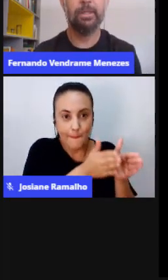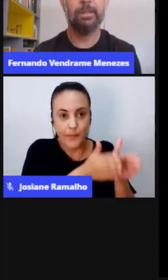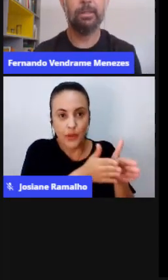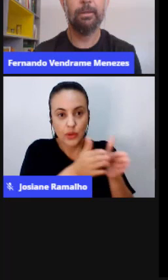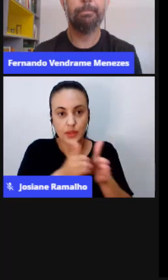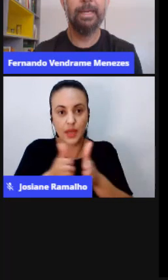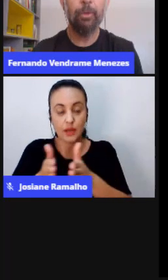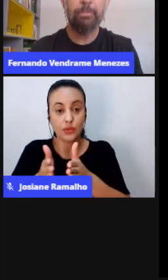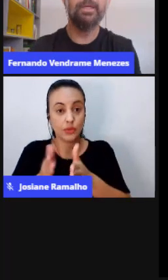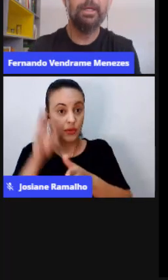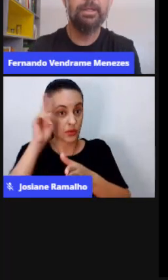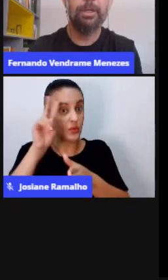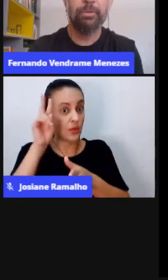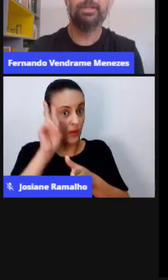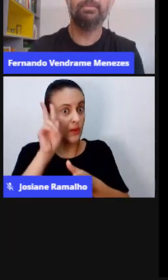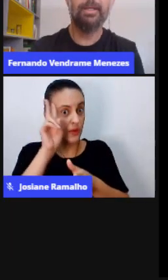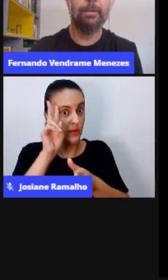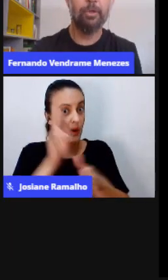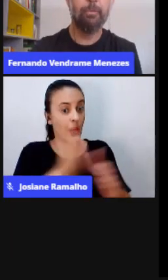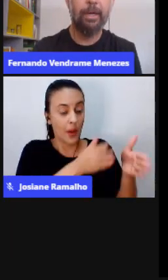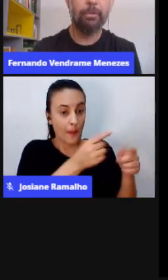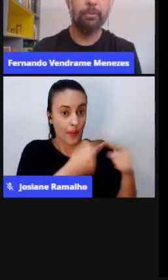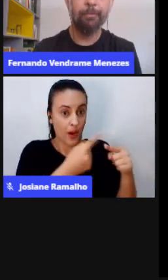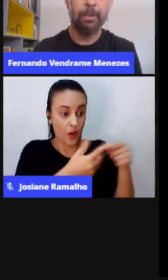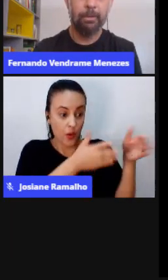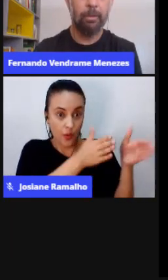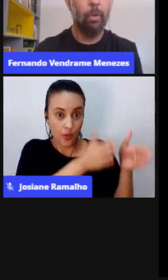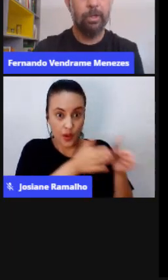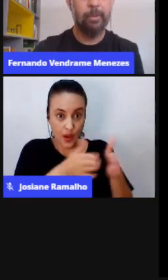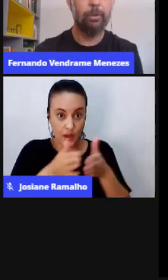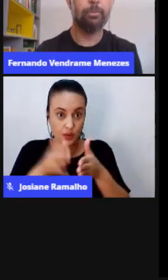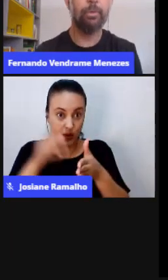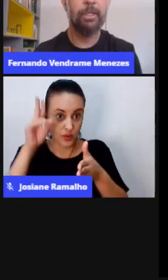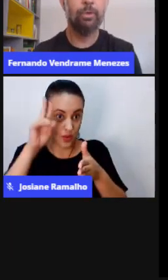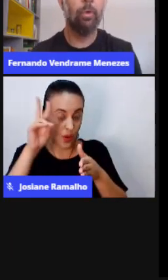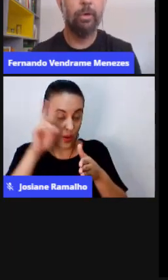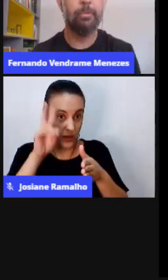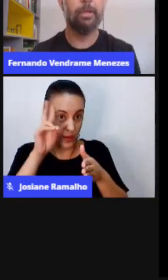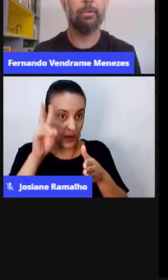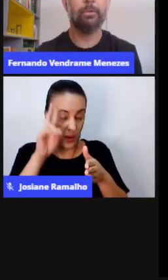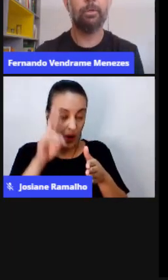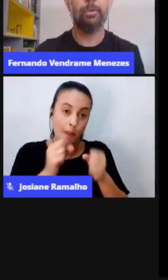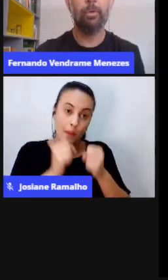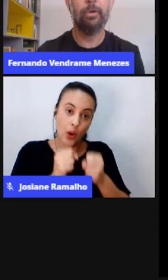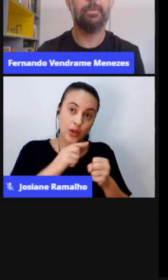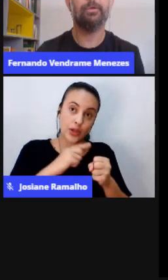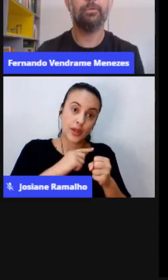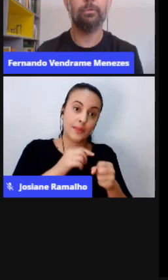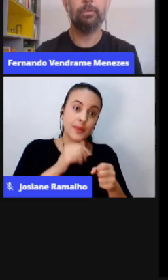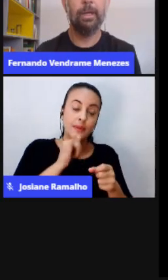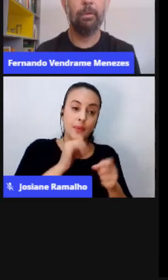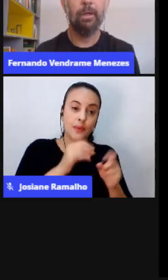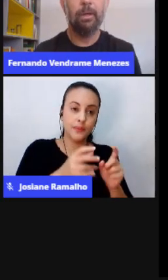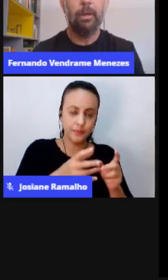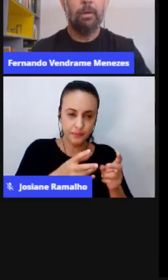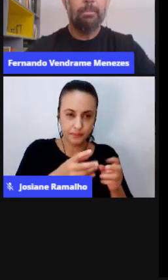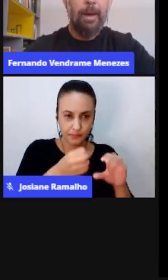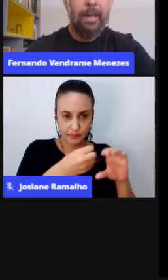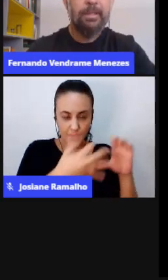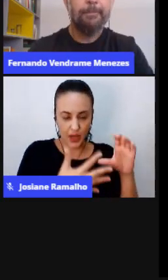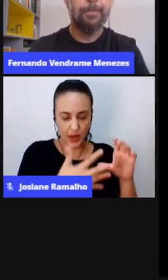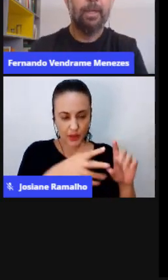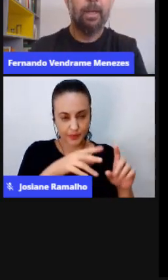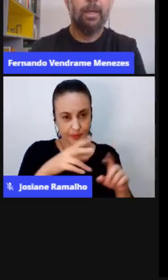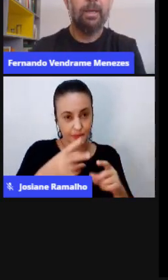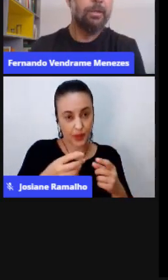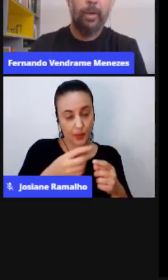uma certa predominância de um determinado aspecto, né, ou o aspecto político, ou o aspecto econômico, ou o aspecto cultural,